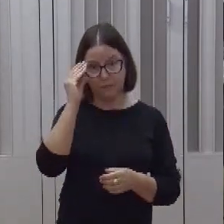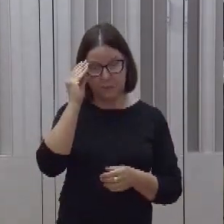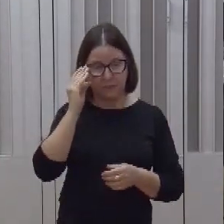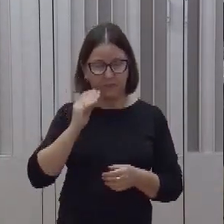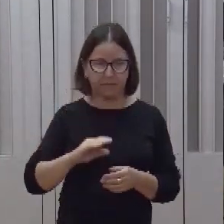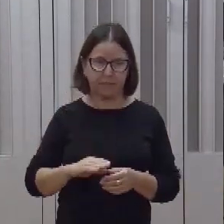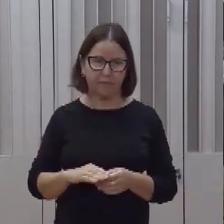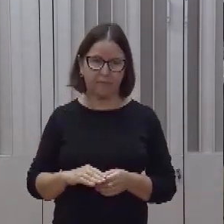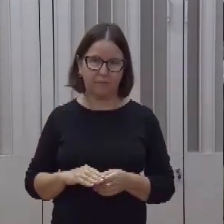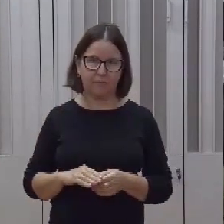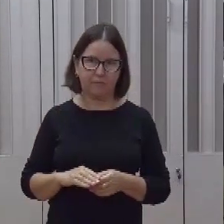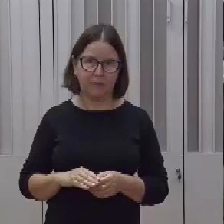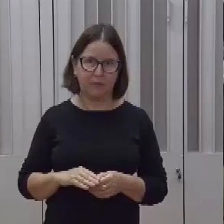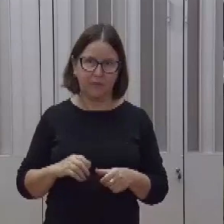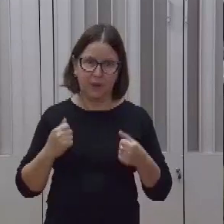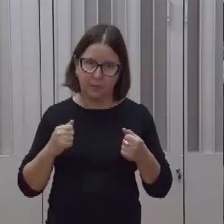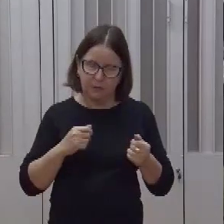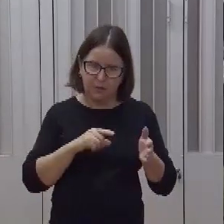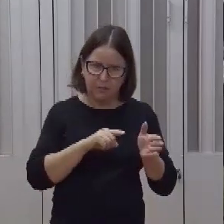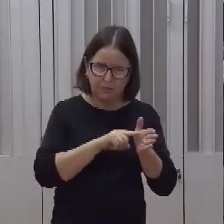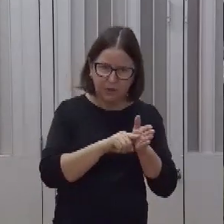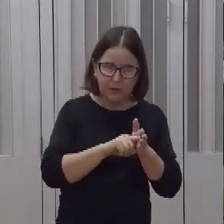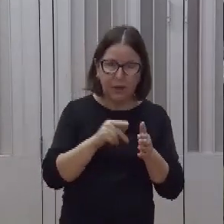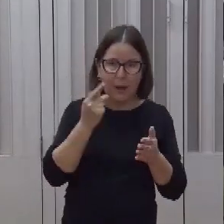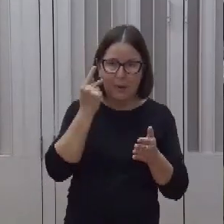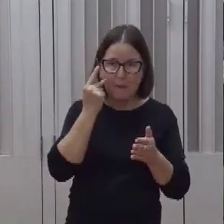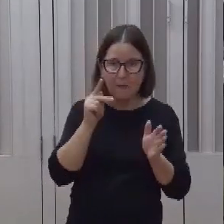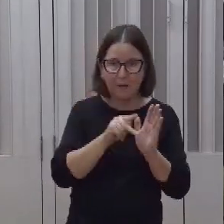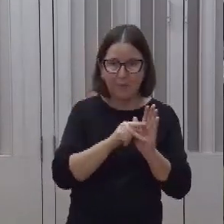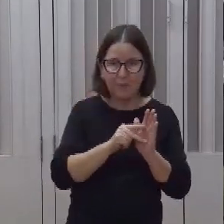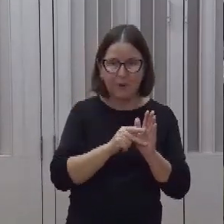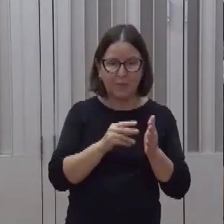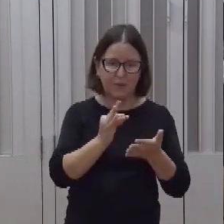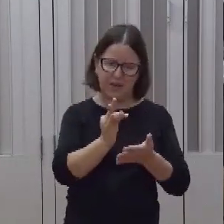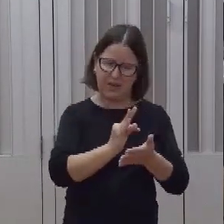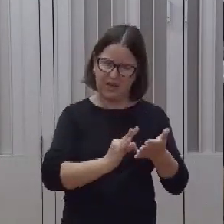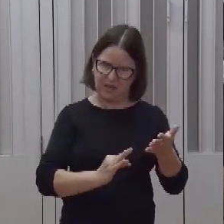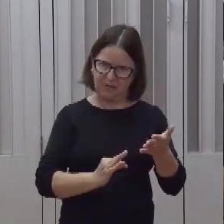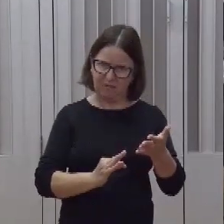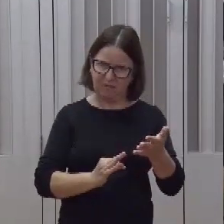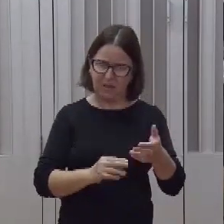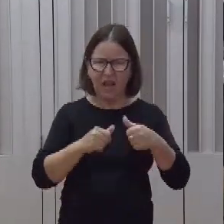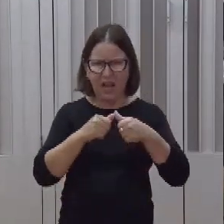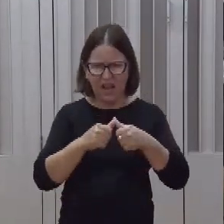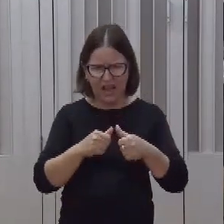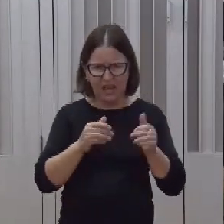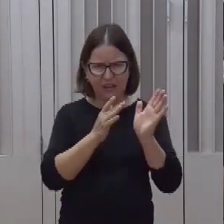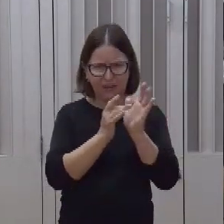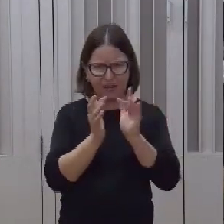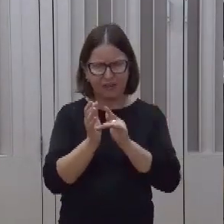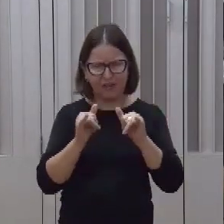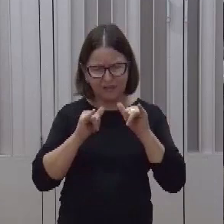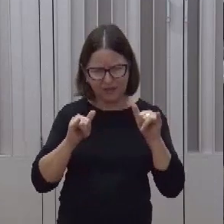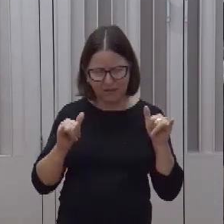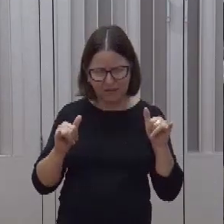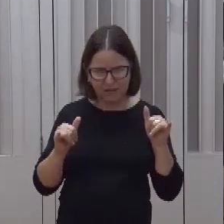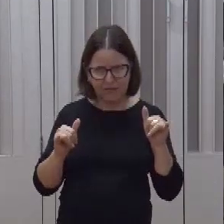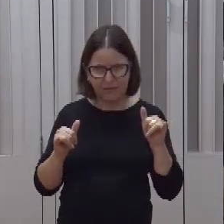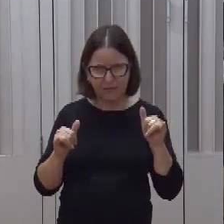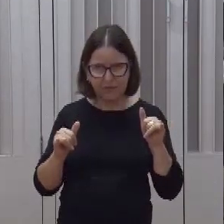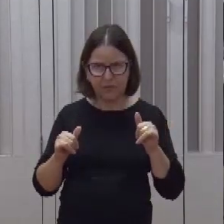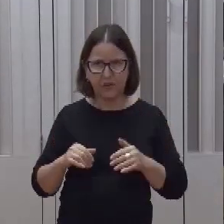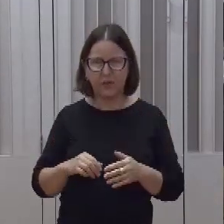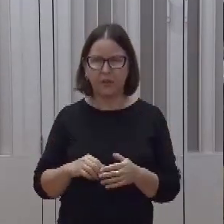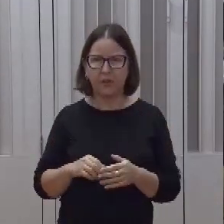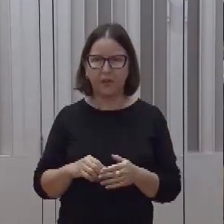Nós temos que fazer perguntas ao texto. Será que é isso que Jesus está dizendo? Eu não podia ir a ele